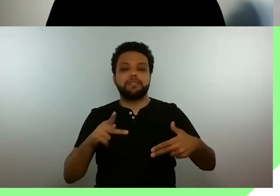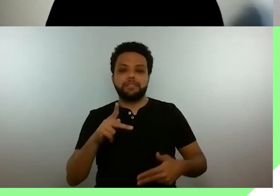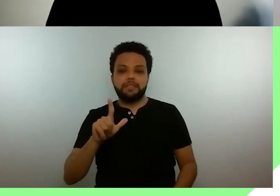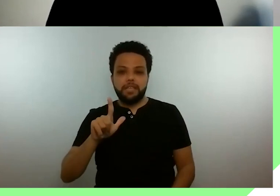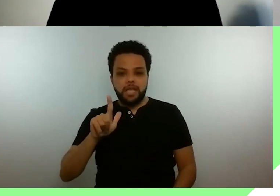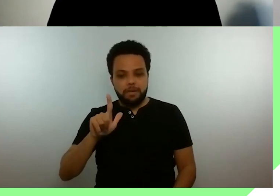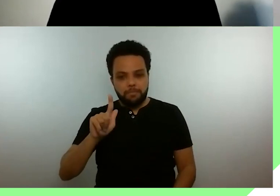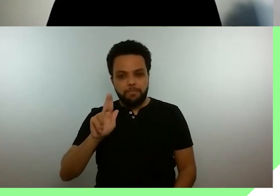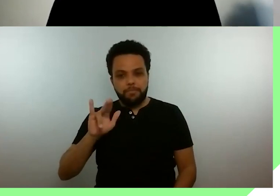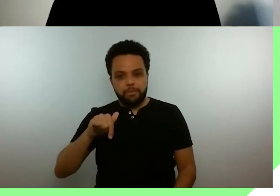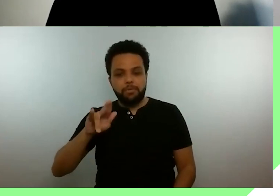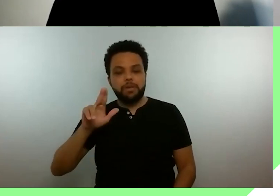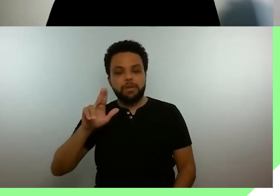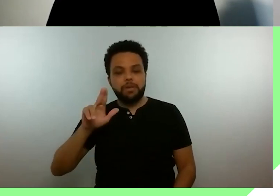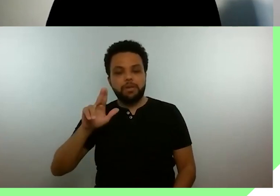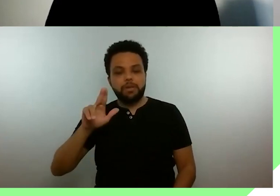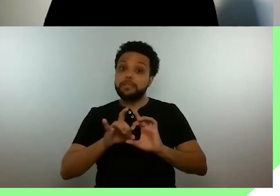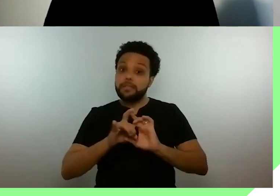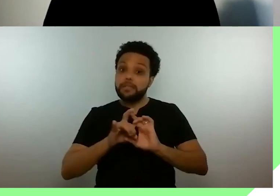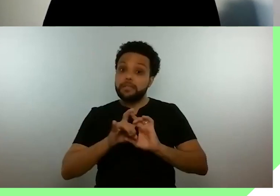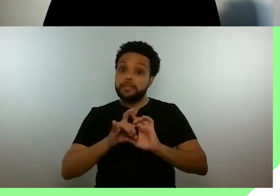democratizam, né, as possibilidades das pessoas trabalharem